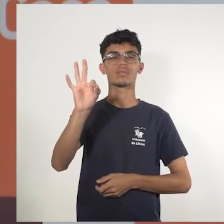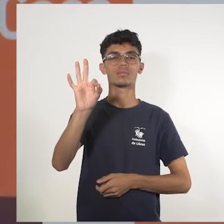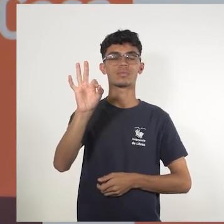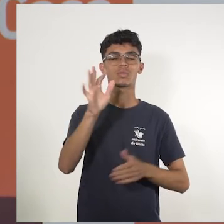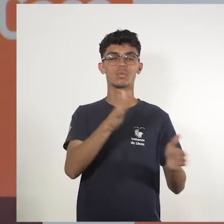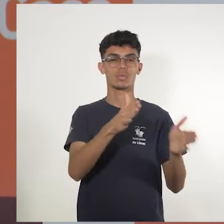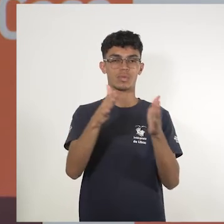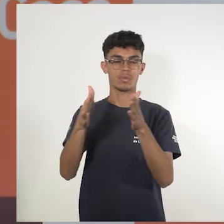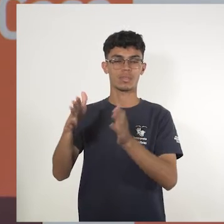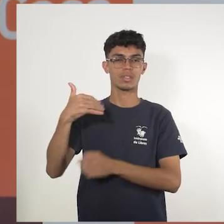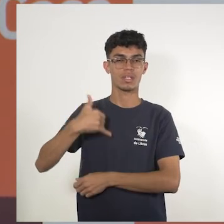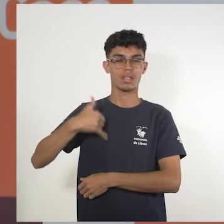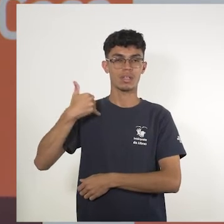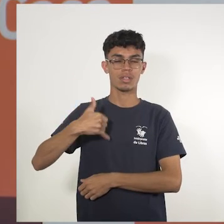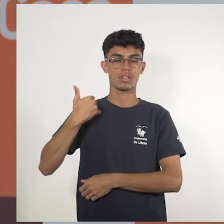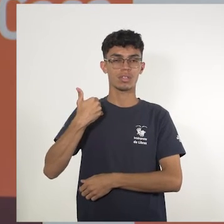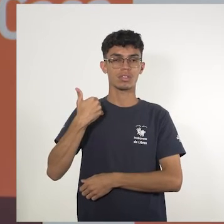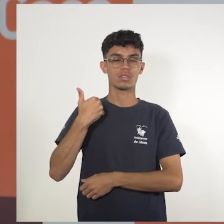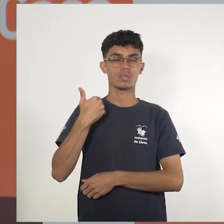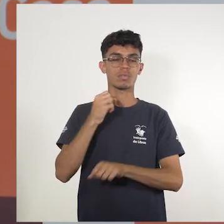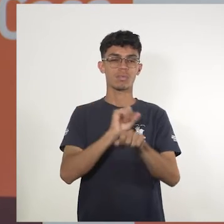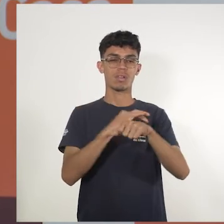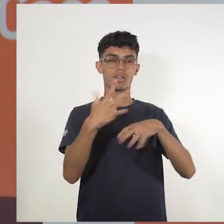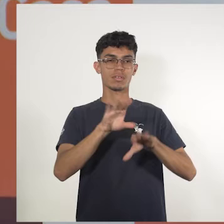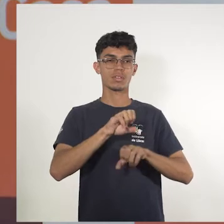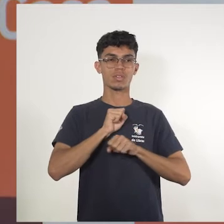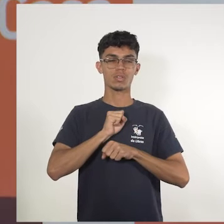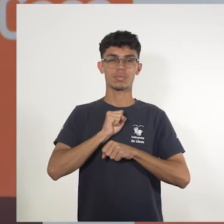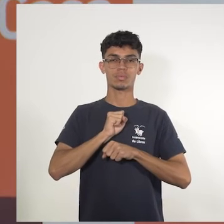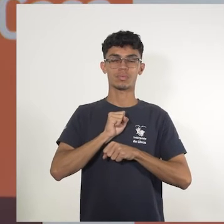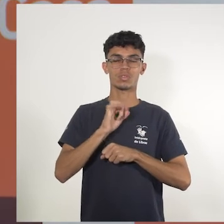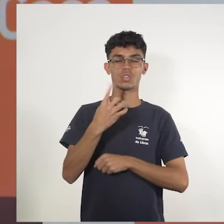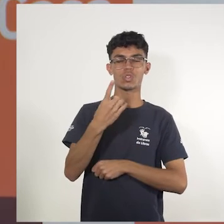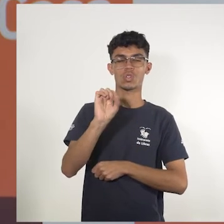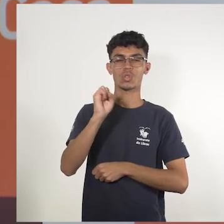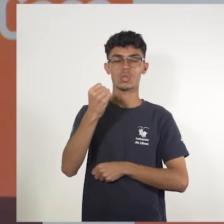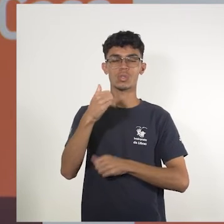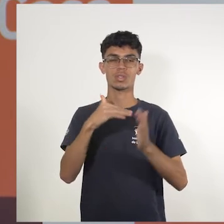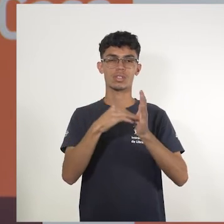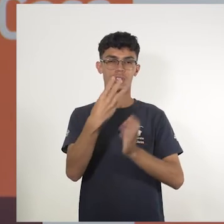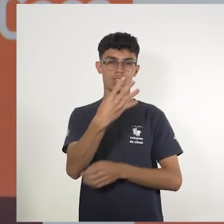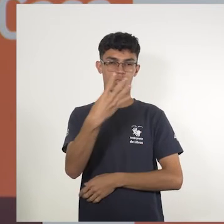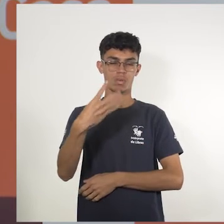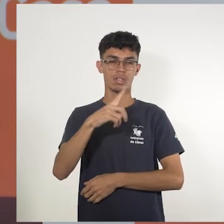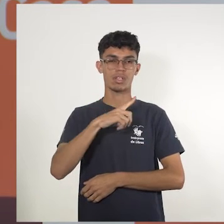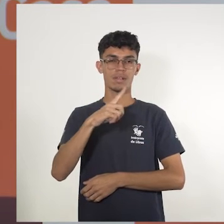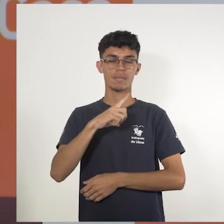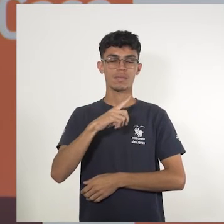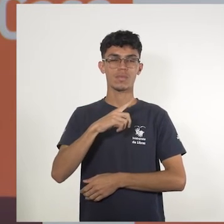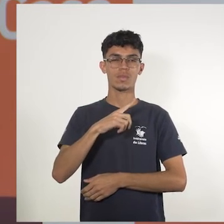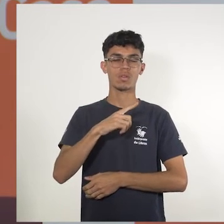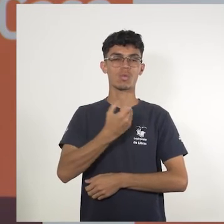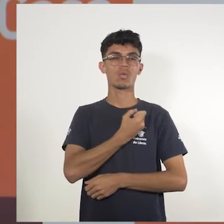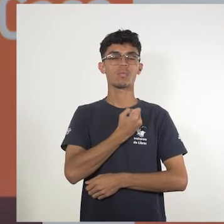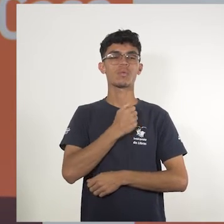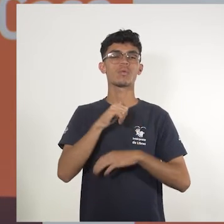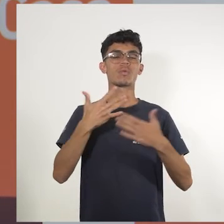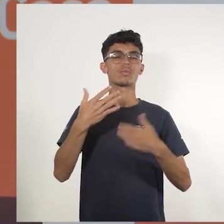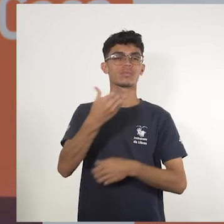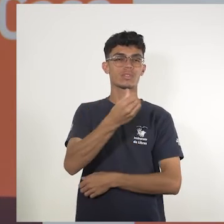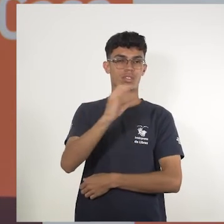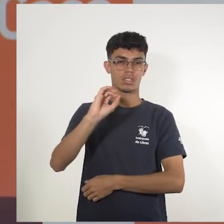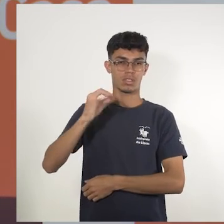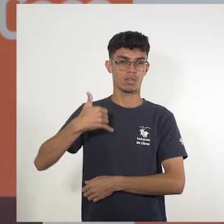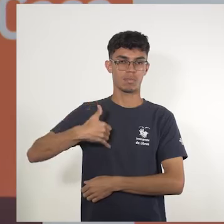faixas etárias, além de 18 a 34 anos? Existe recorte nas faixas até 60 anos, por exemplo,